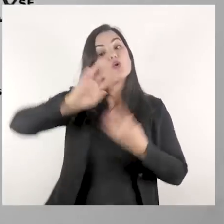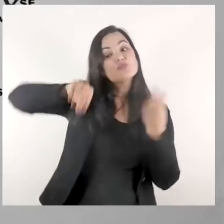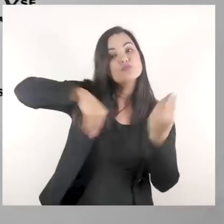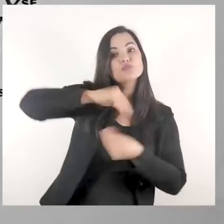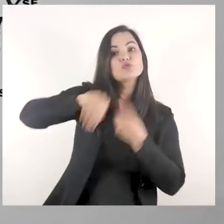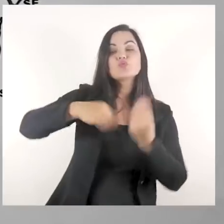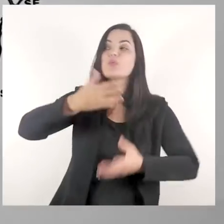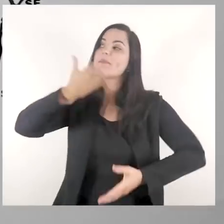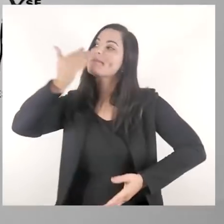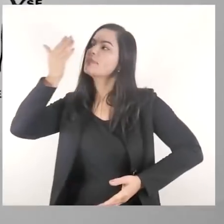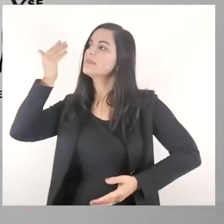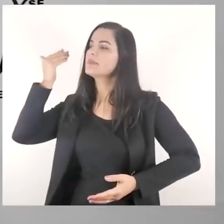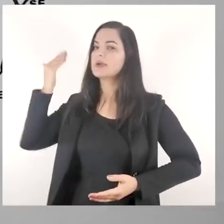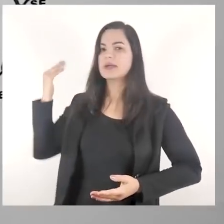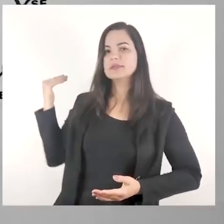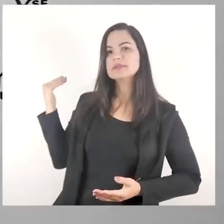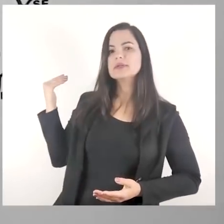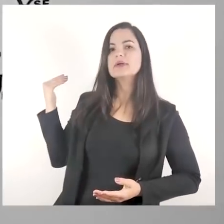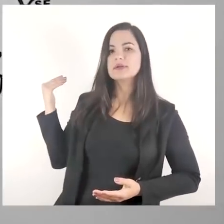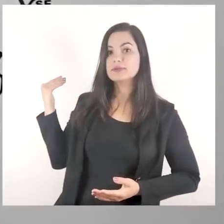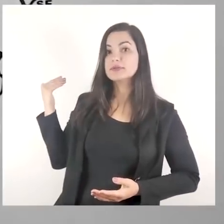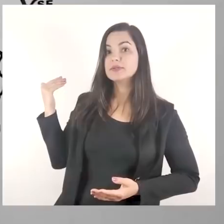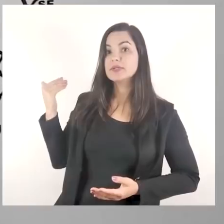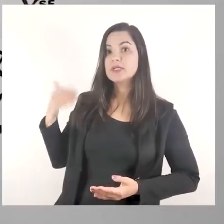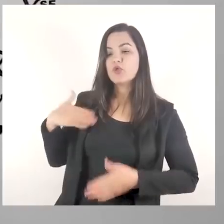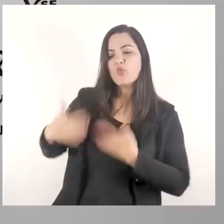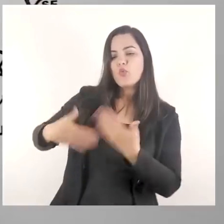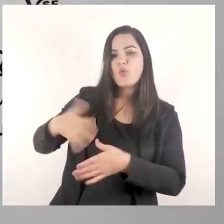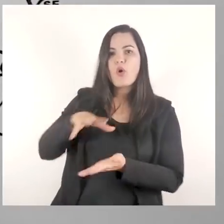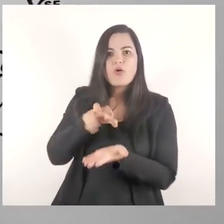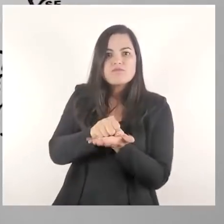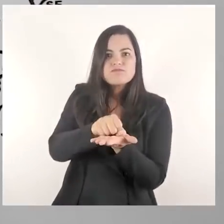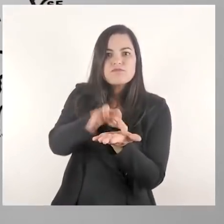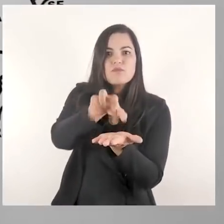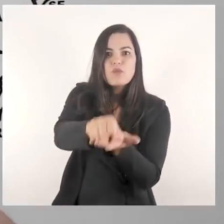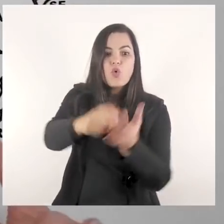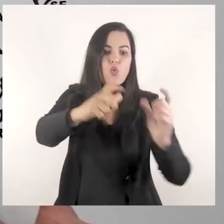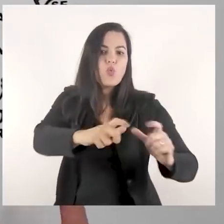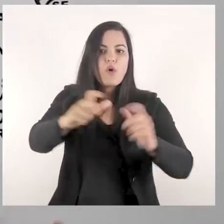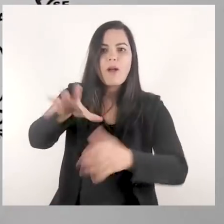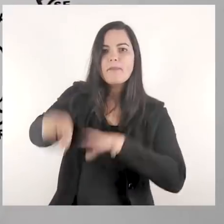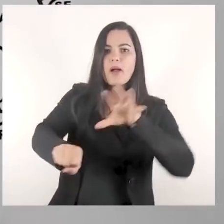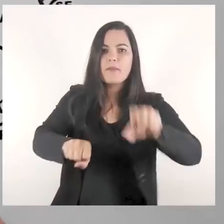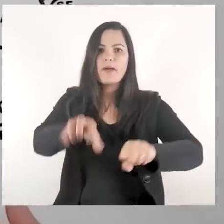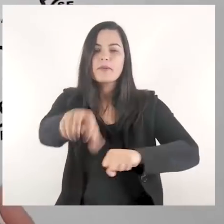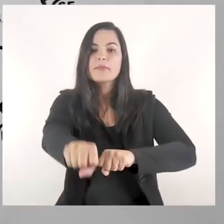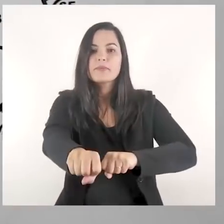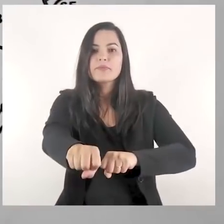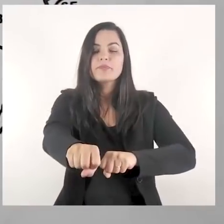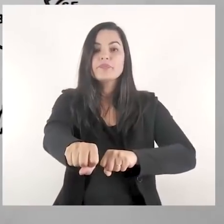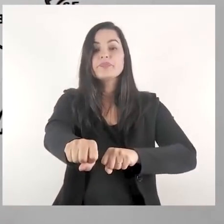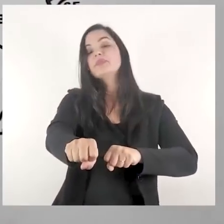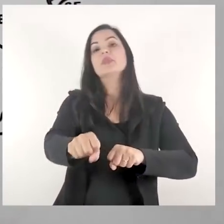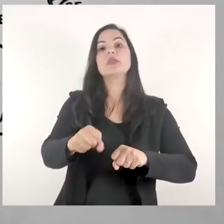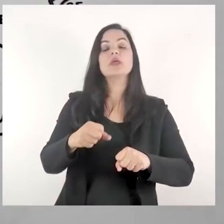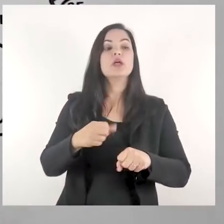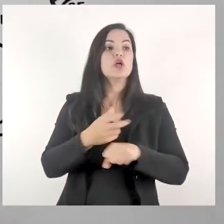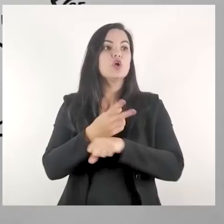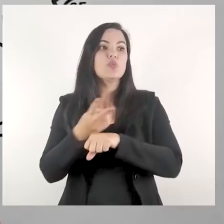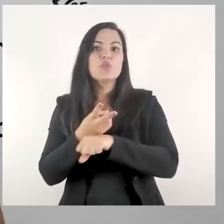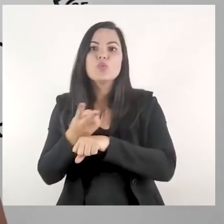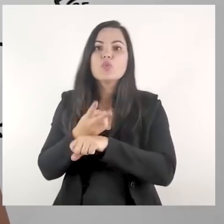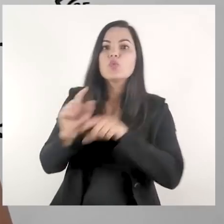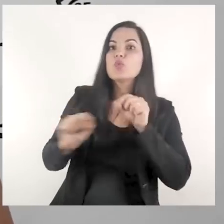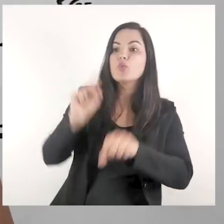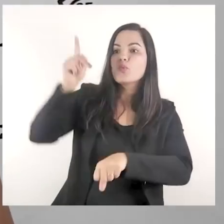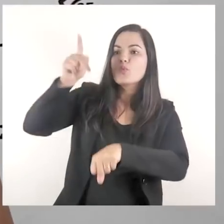entre um passado marcado pelo processo de colonização e ocupação do território em busca